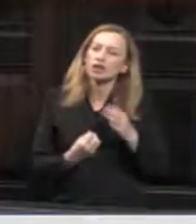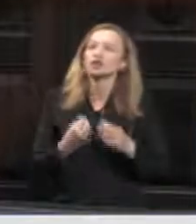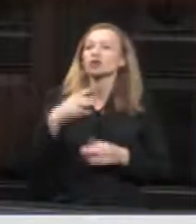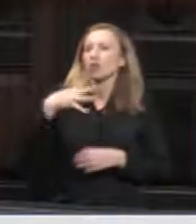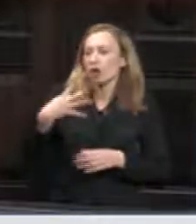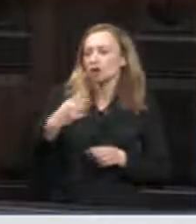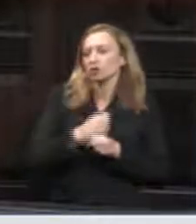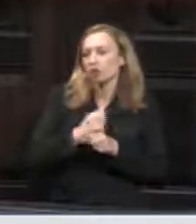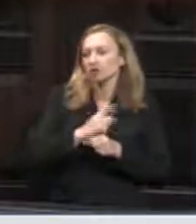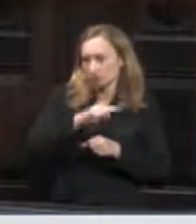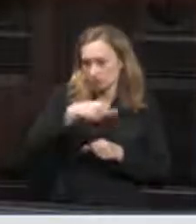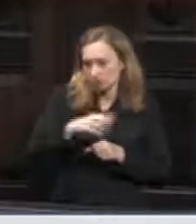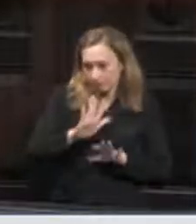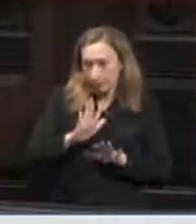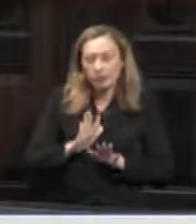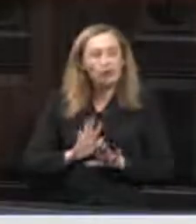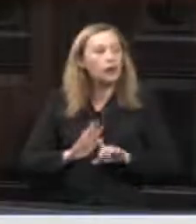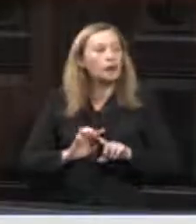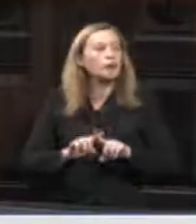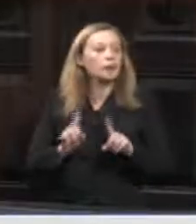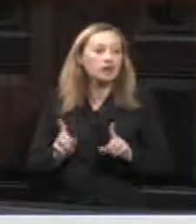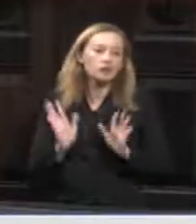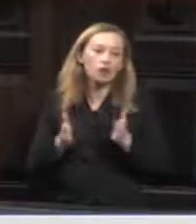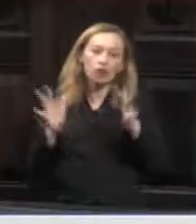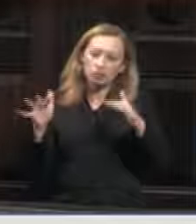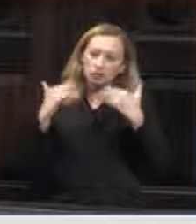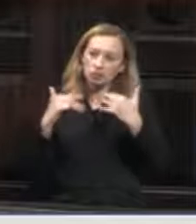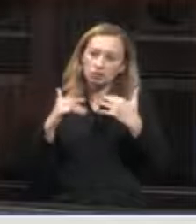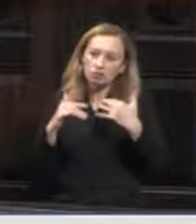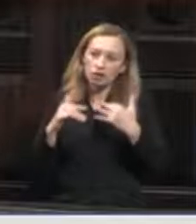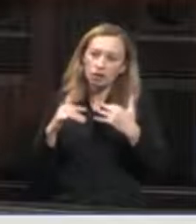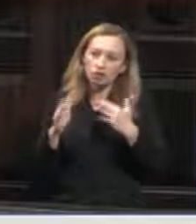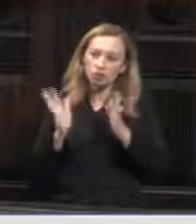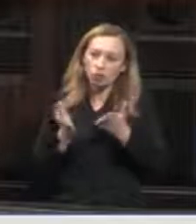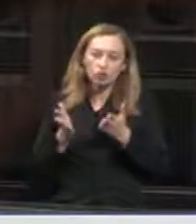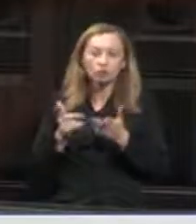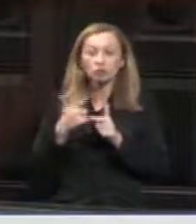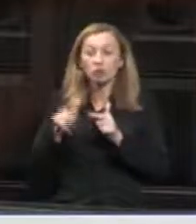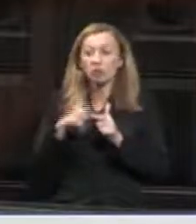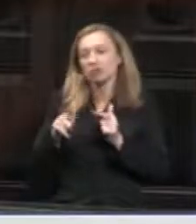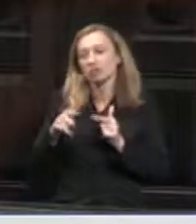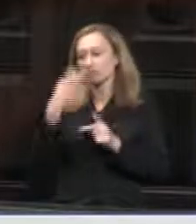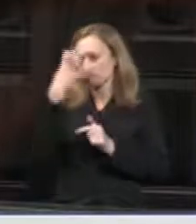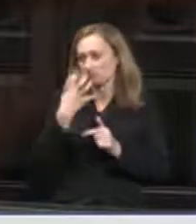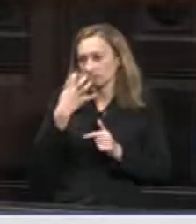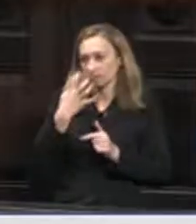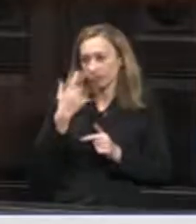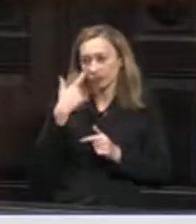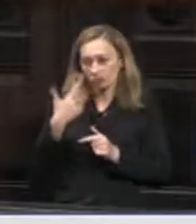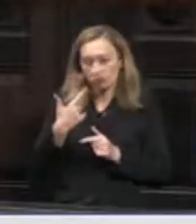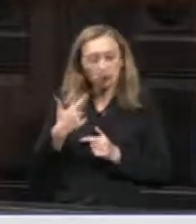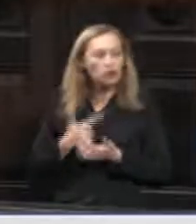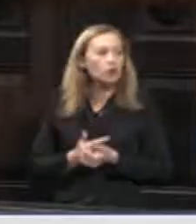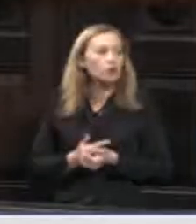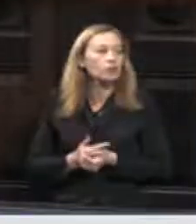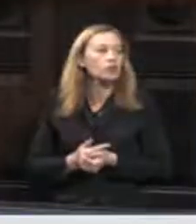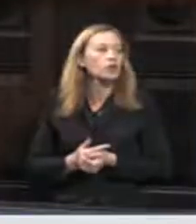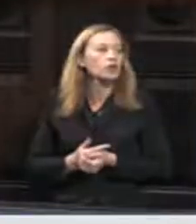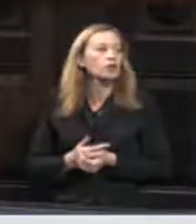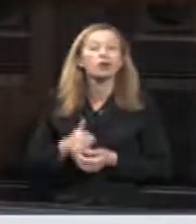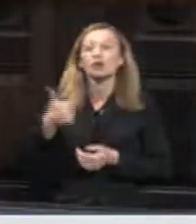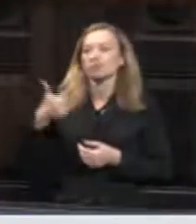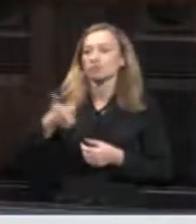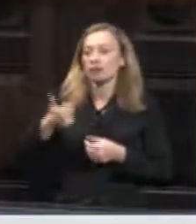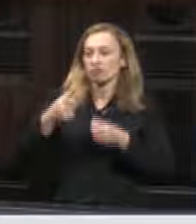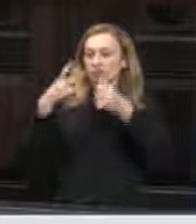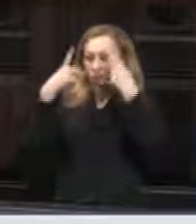o momento chama a atenção por dois problemas graves. Um deles, a questão da